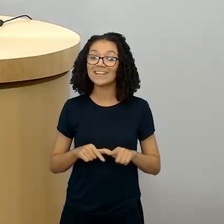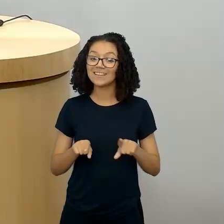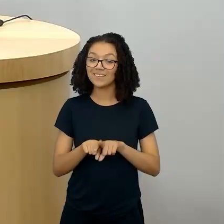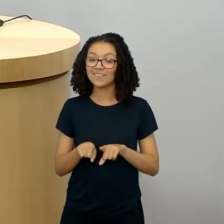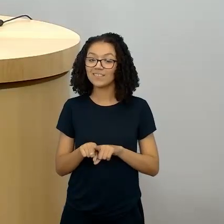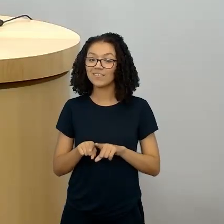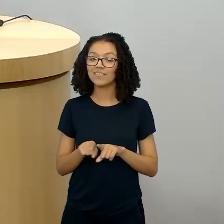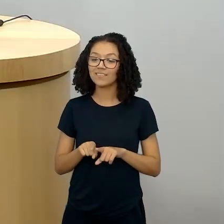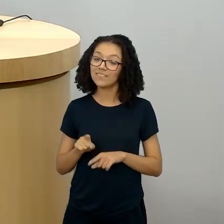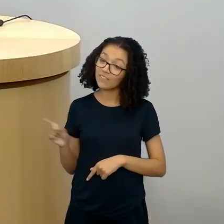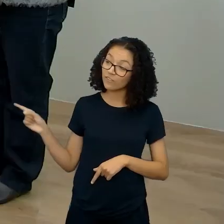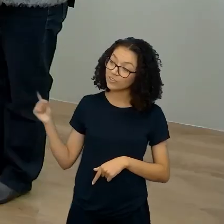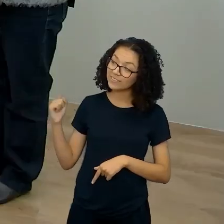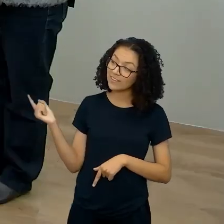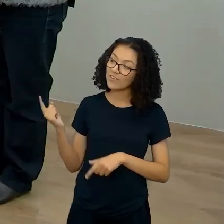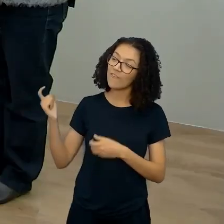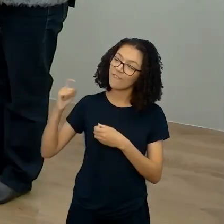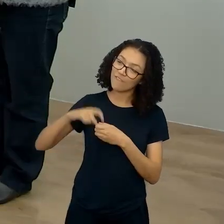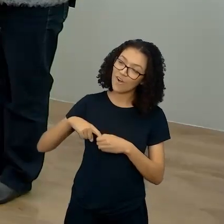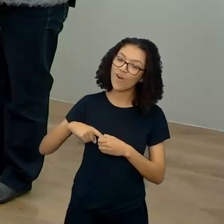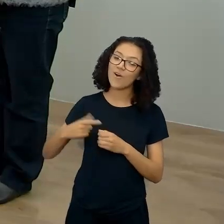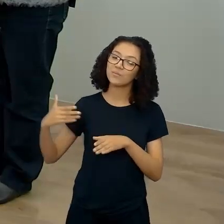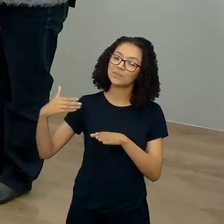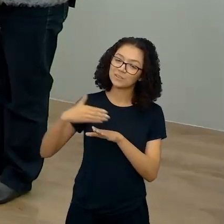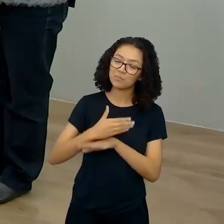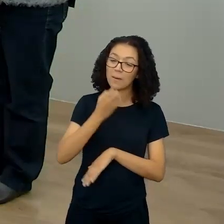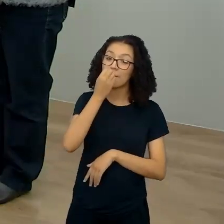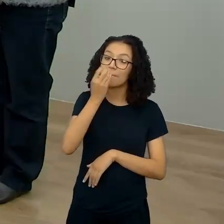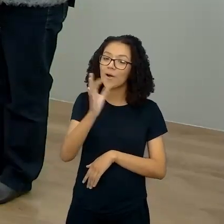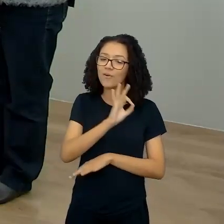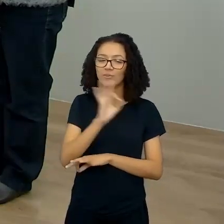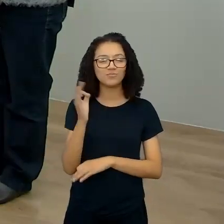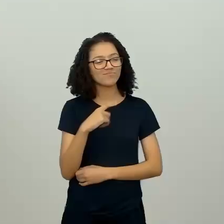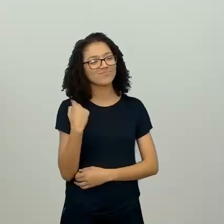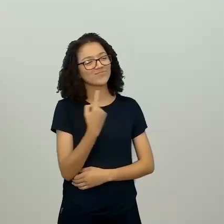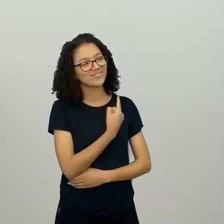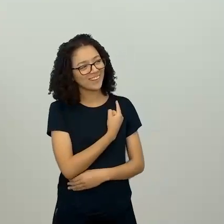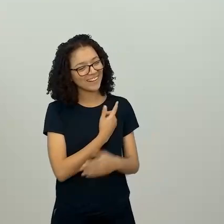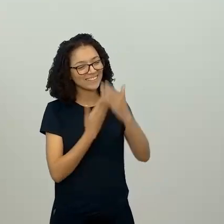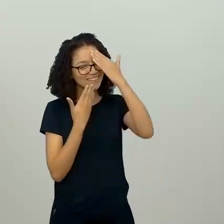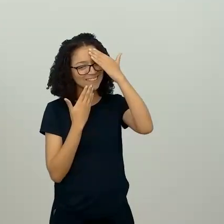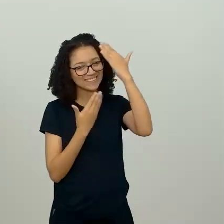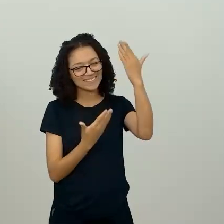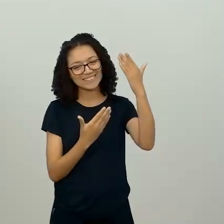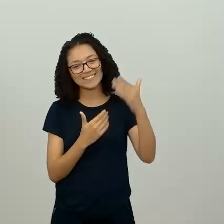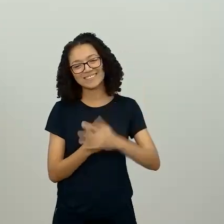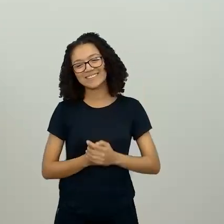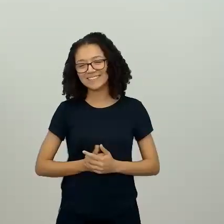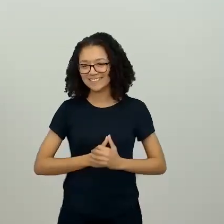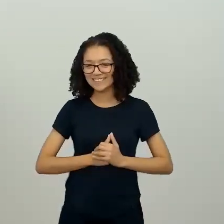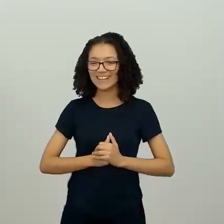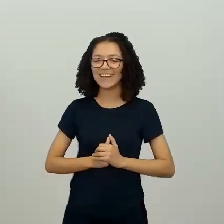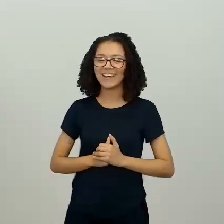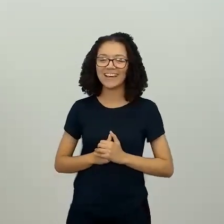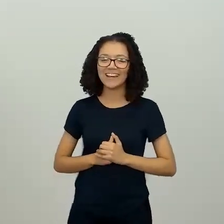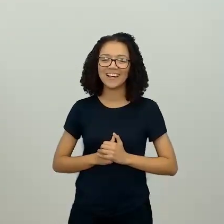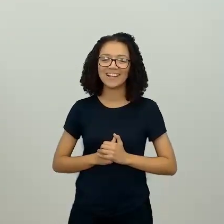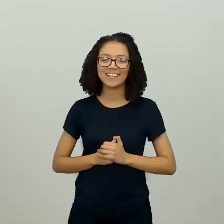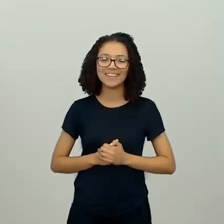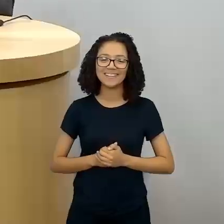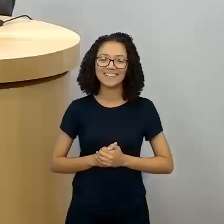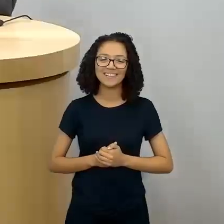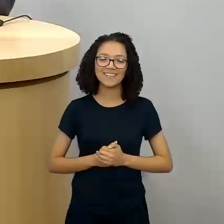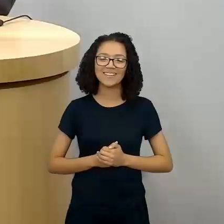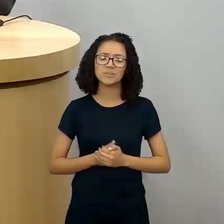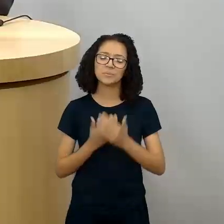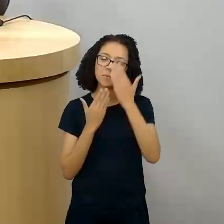venham mais vezes, né? Nós que agradecemos. Isso mesmo, nós que Vamos agradecemos. fazer também o inverso, vocês... Com certeza.